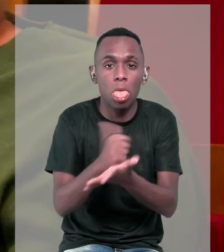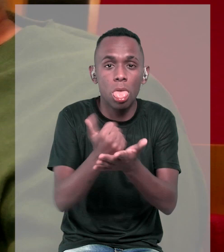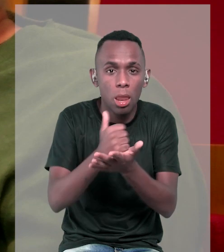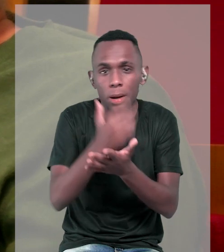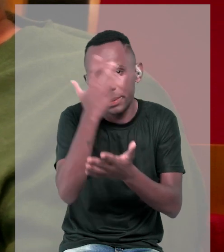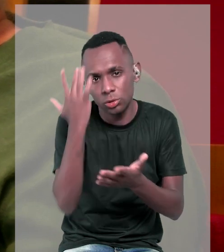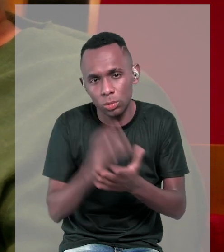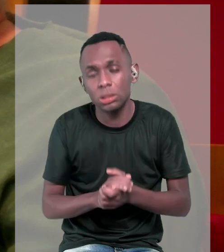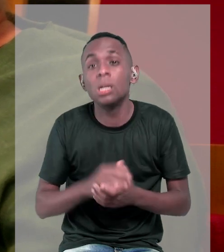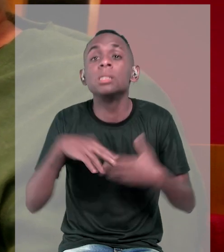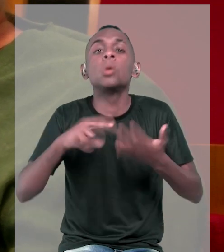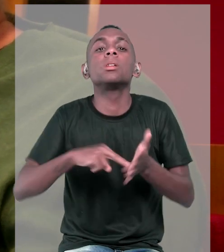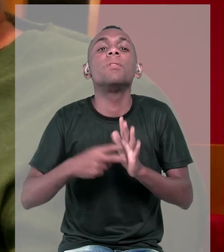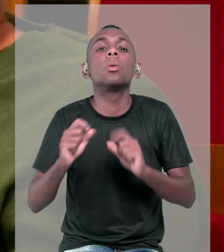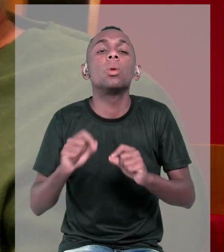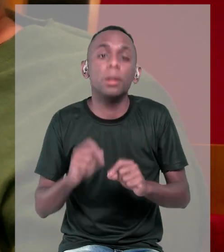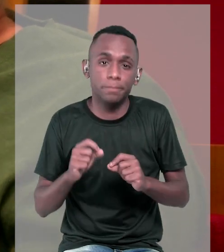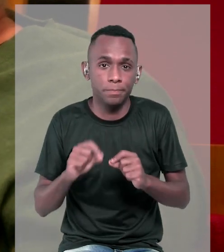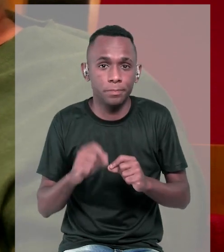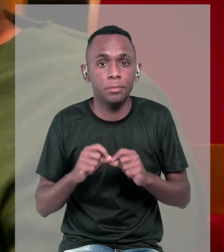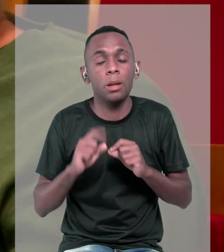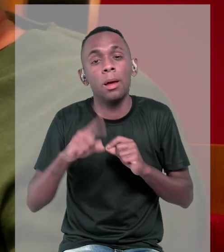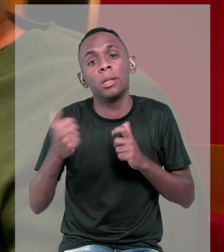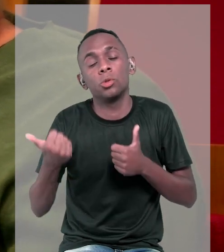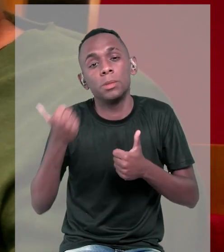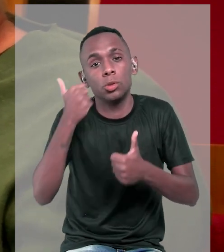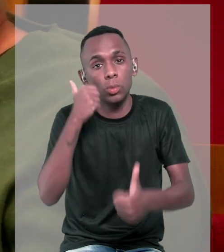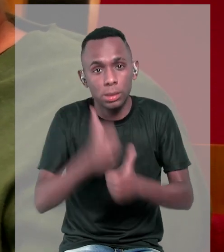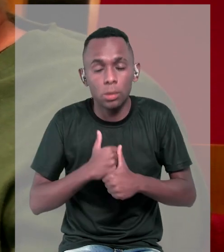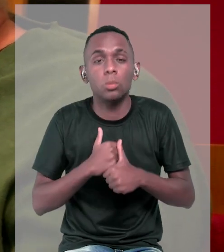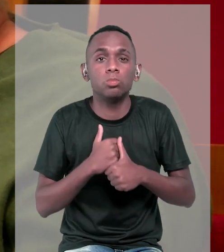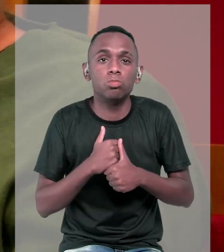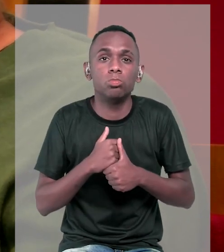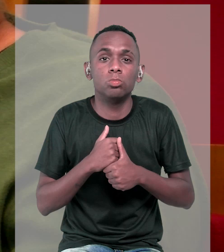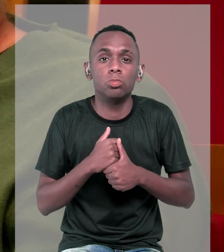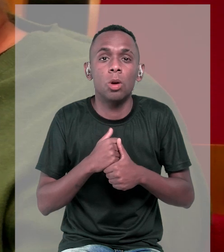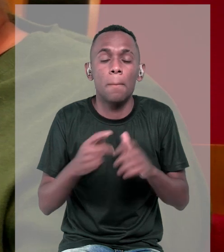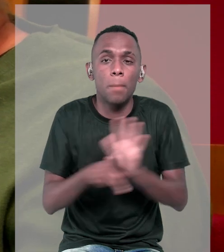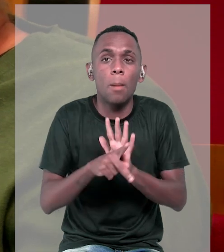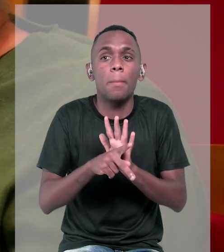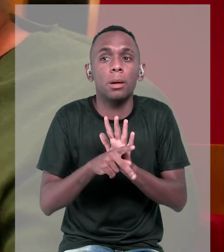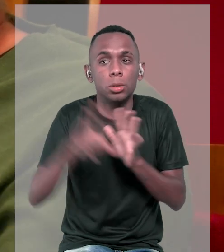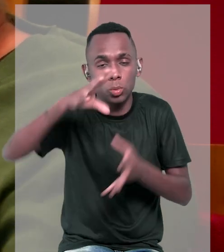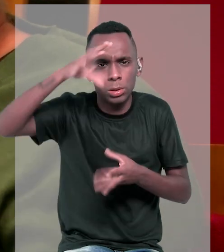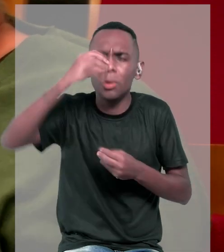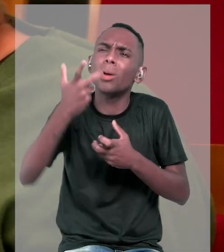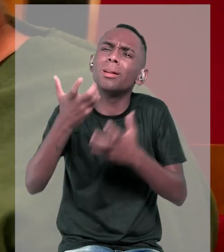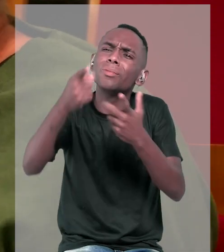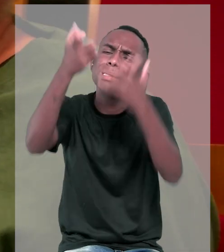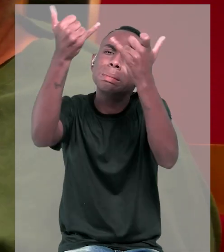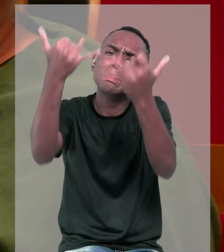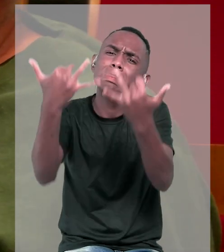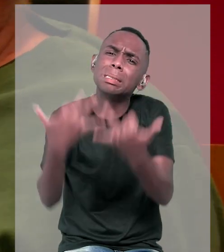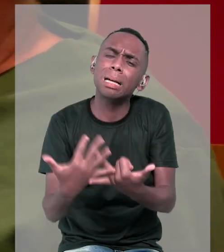é a substituição, digamos, do espírito, né? Eu queria que você comentasse, não sei se você chegou a ver essa